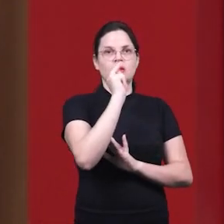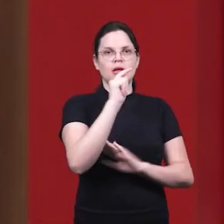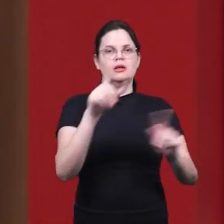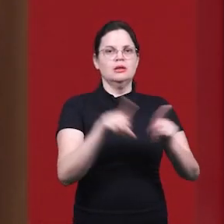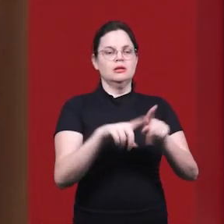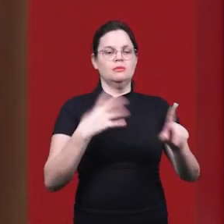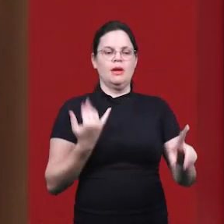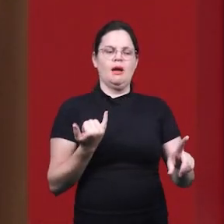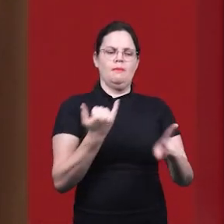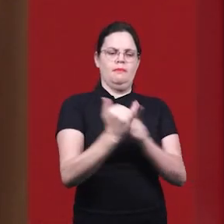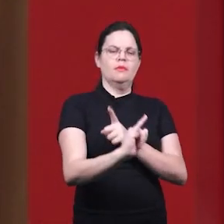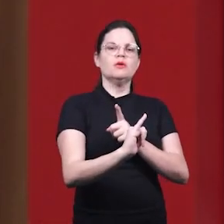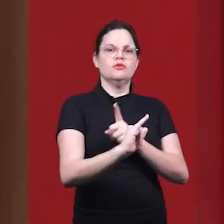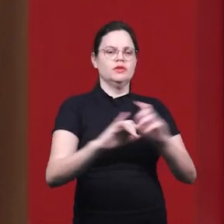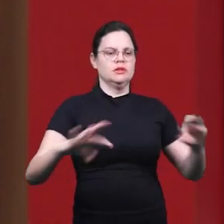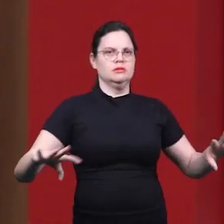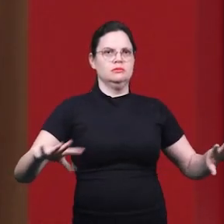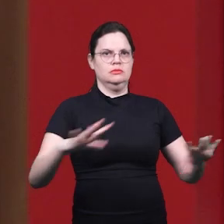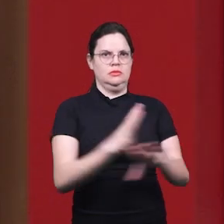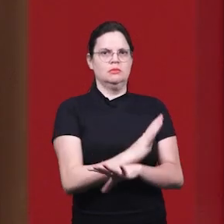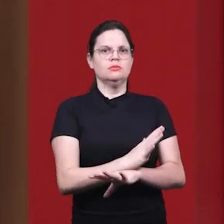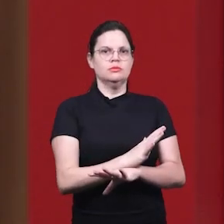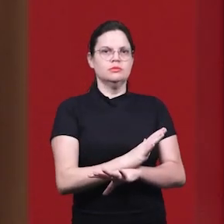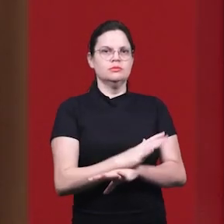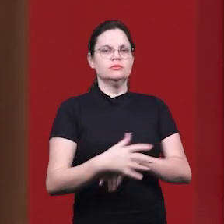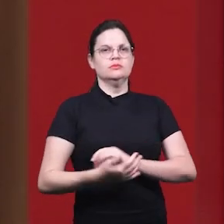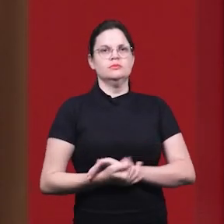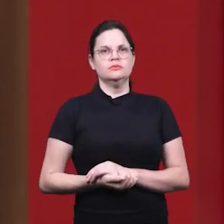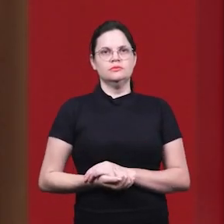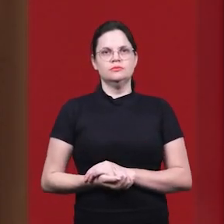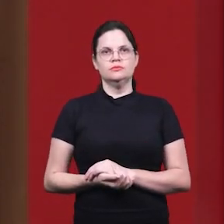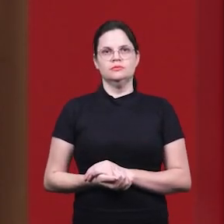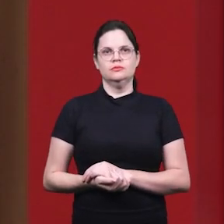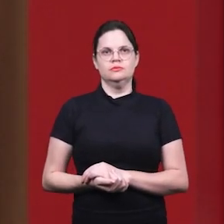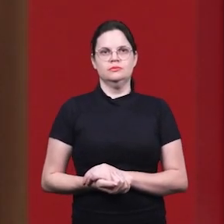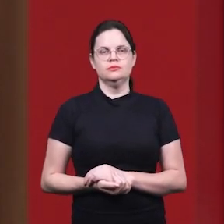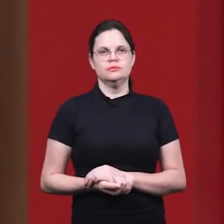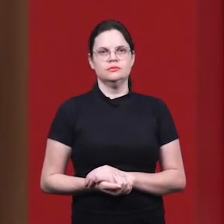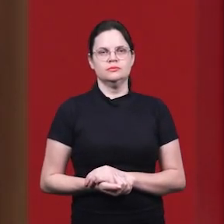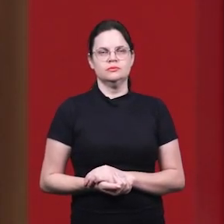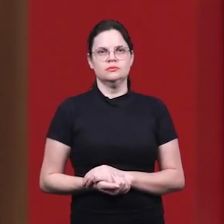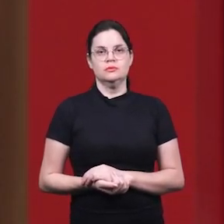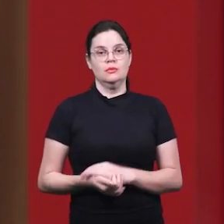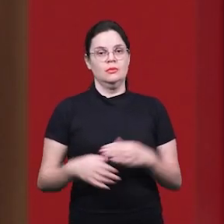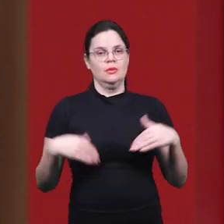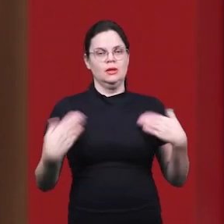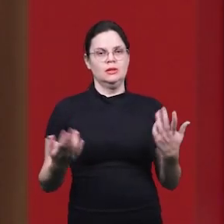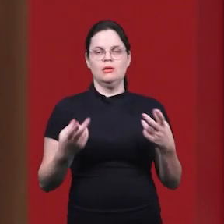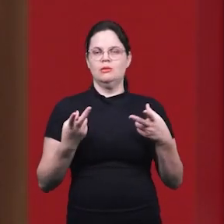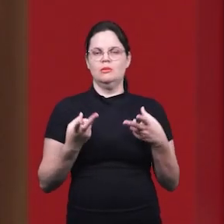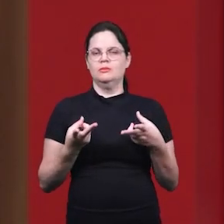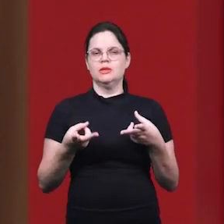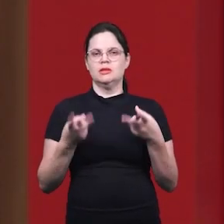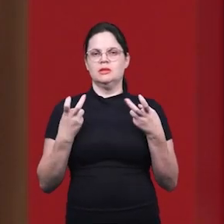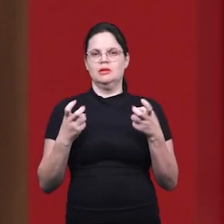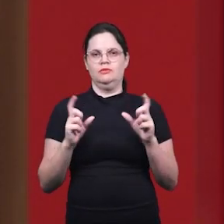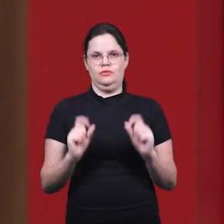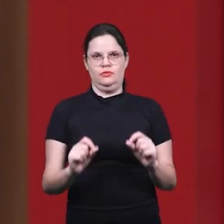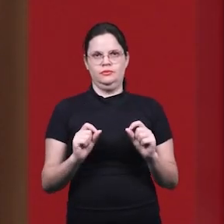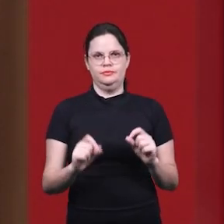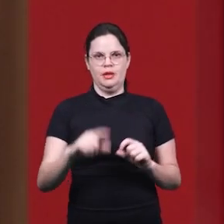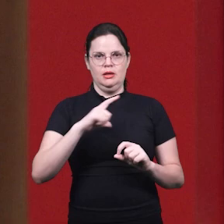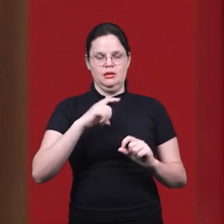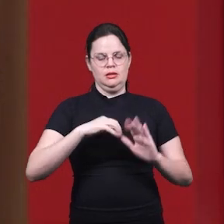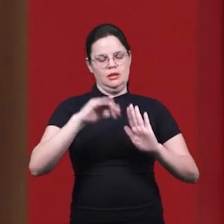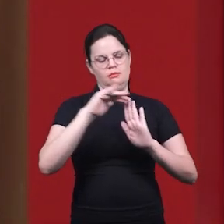visão e a profecia e ungir o santo dos santos. Os irmãos observem que esses